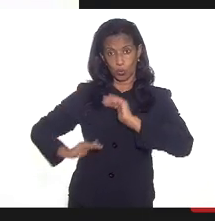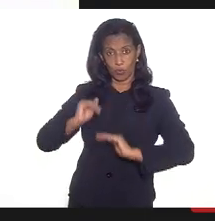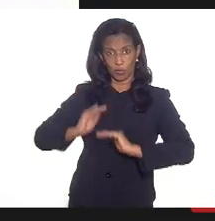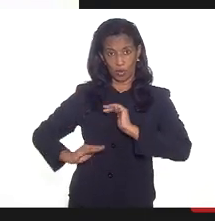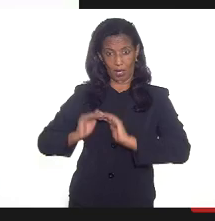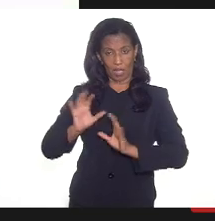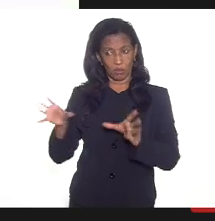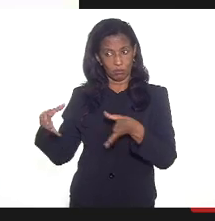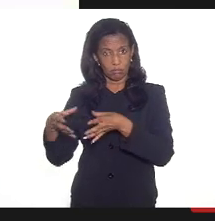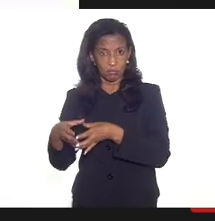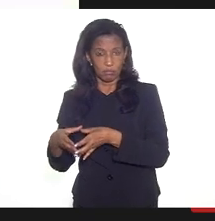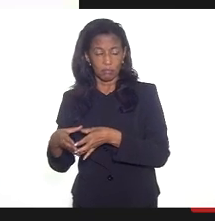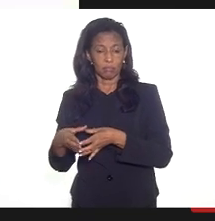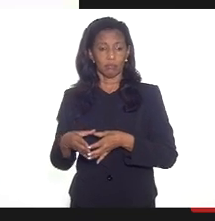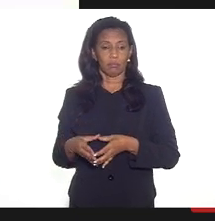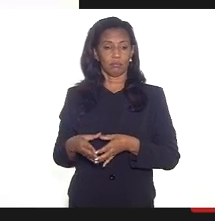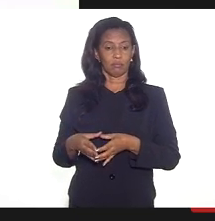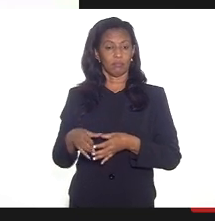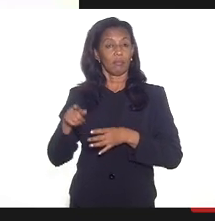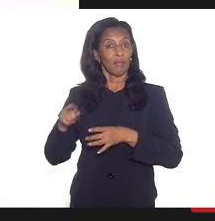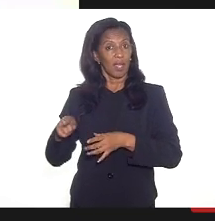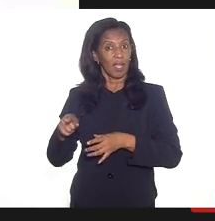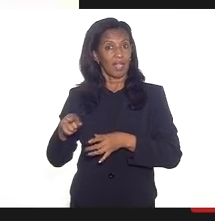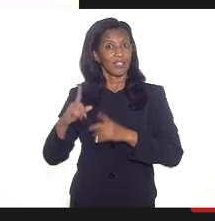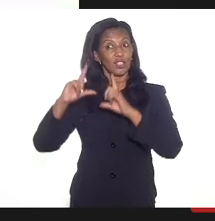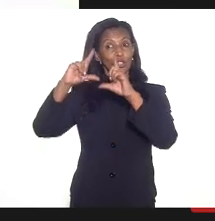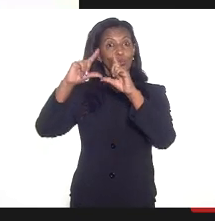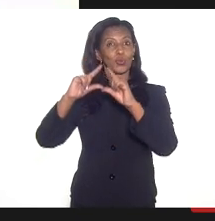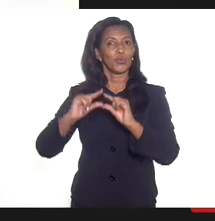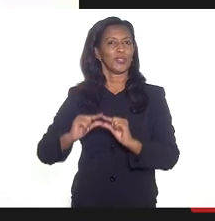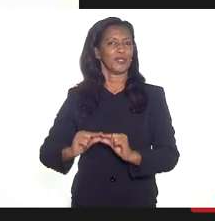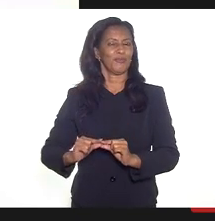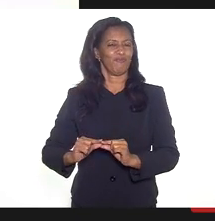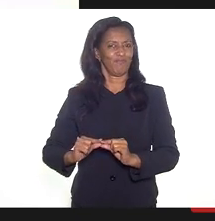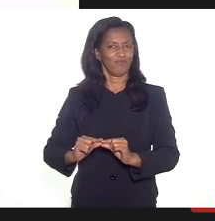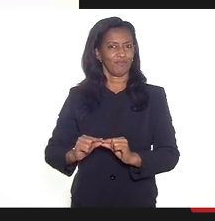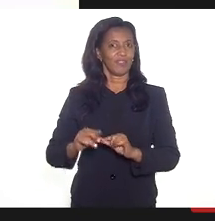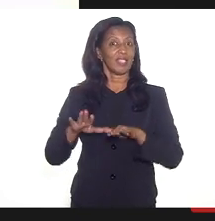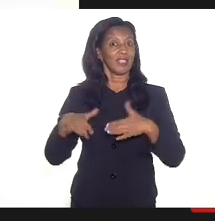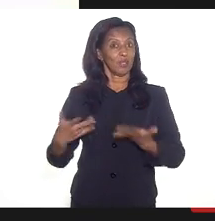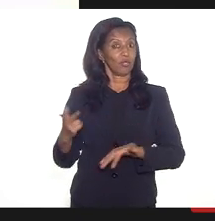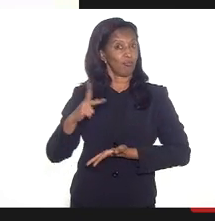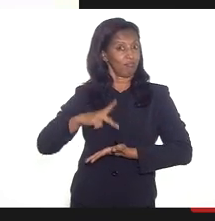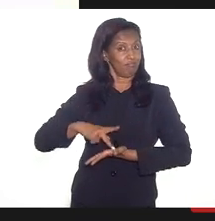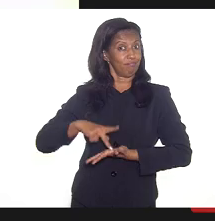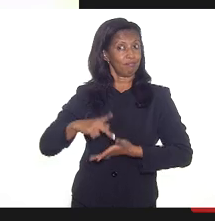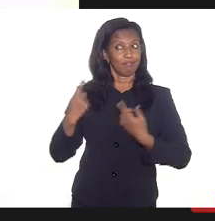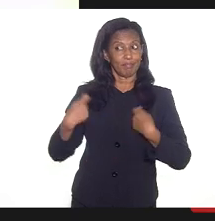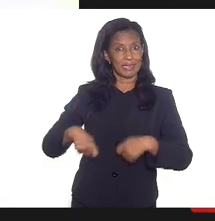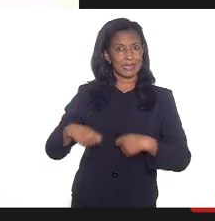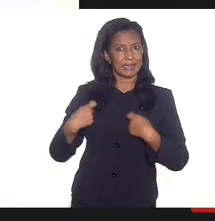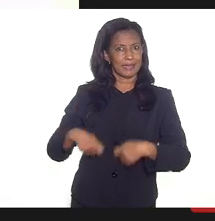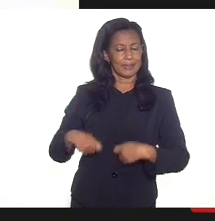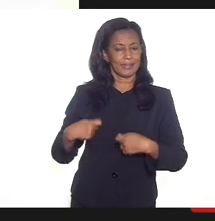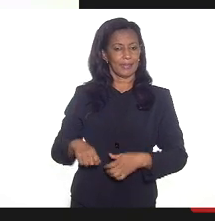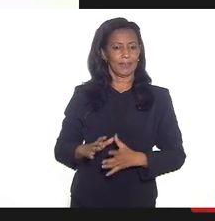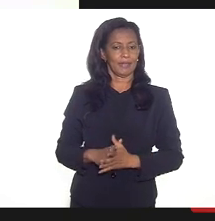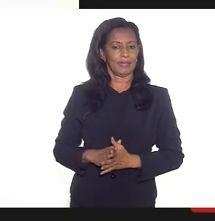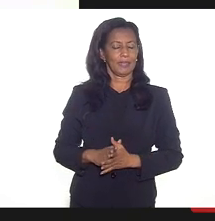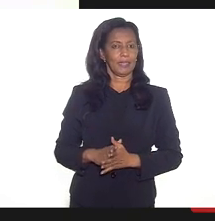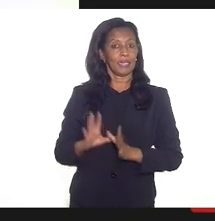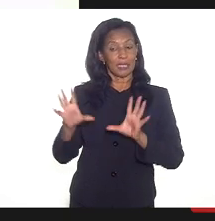profissionais, essas denúncias diminuíram. Então, a gente realmente precisa de